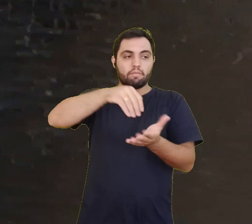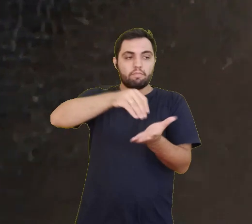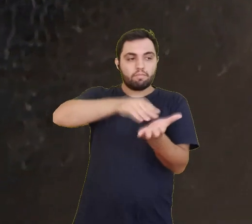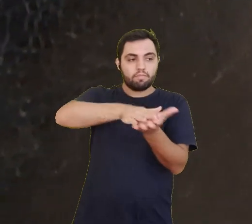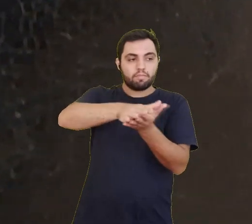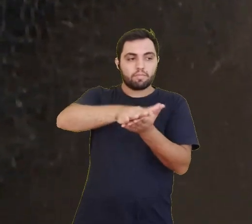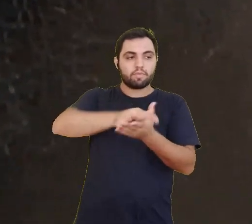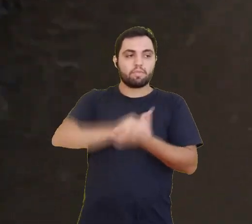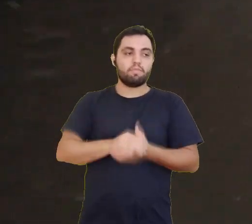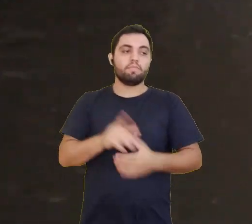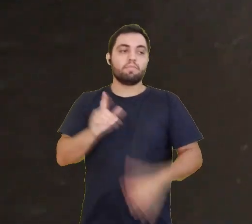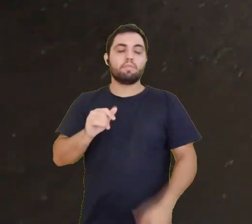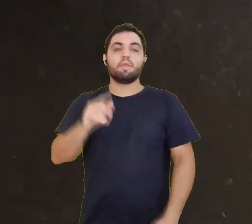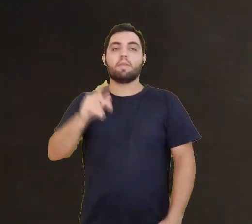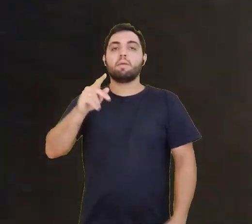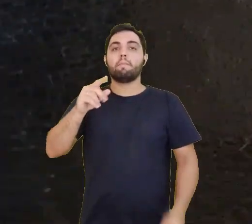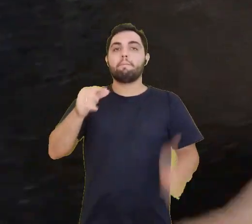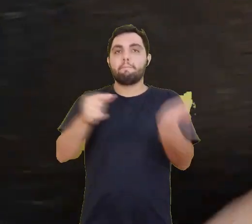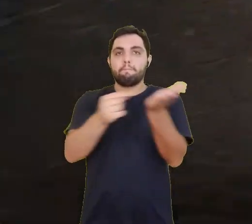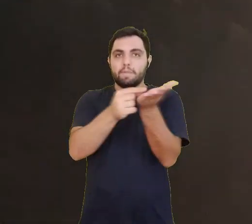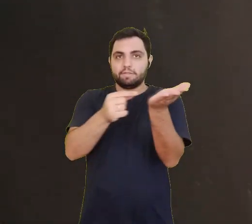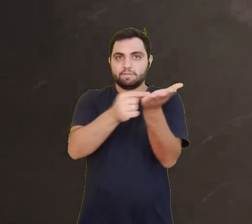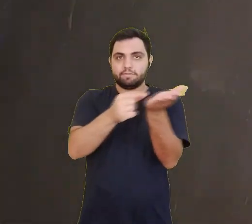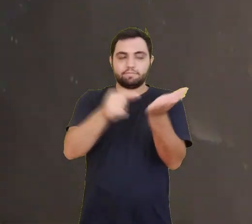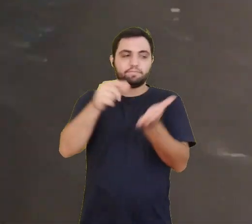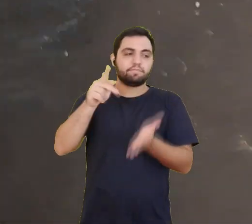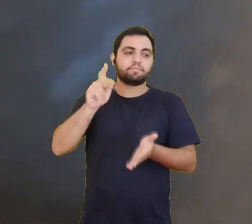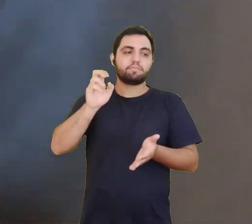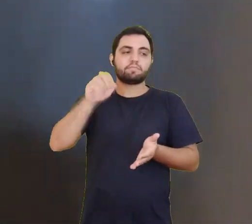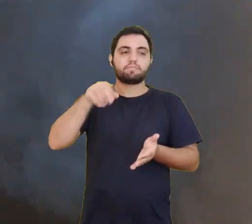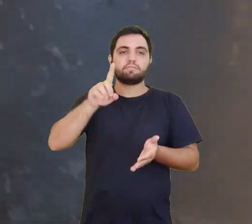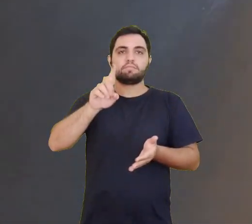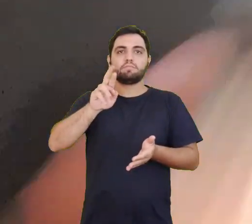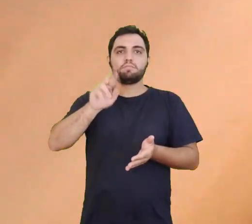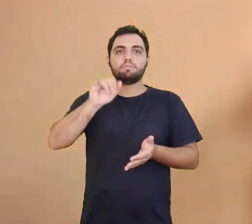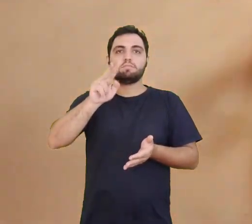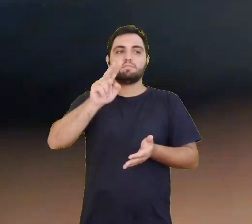Isso aqui é um pendrive, tá? Um pendrive comum, vou abrir aqui.